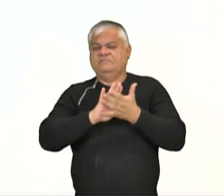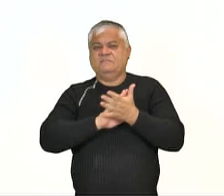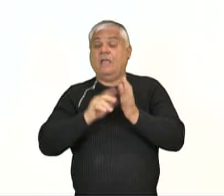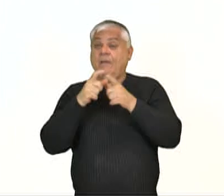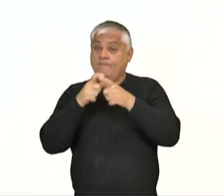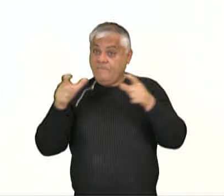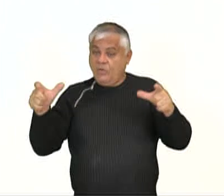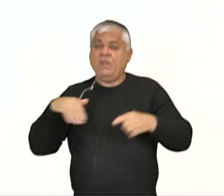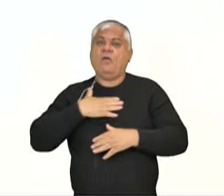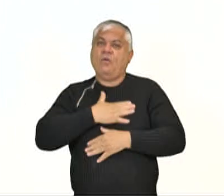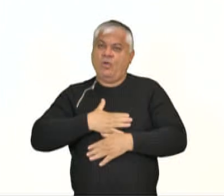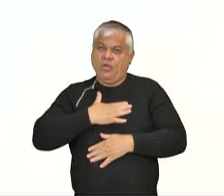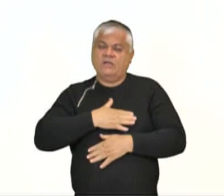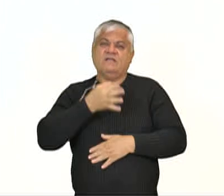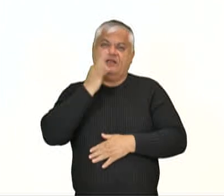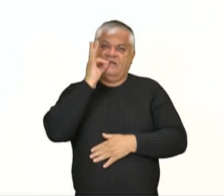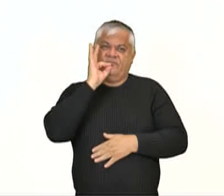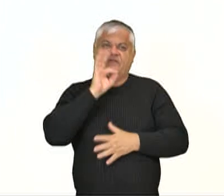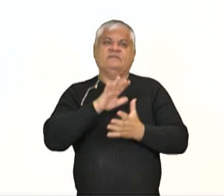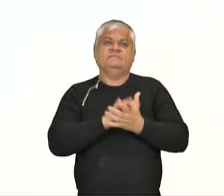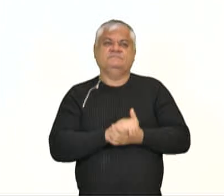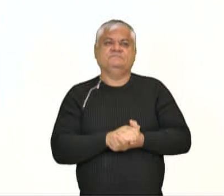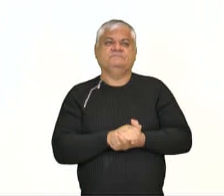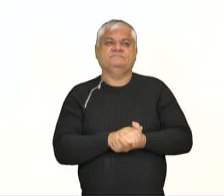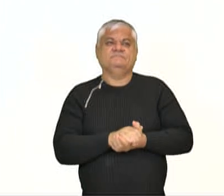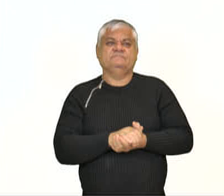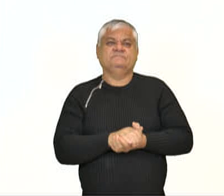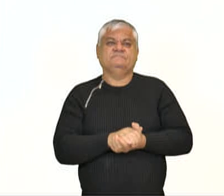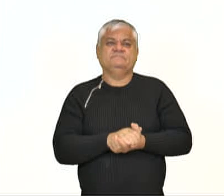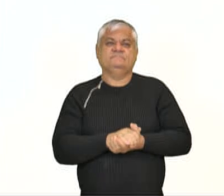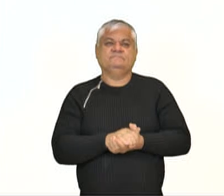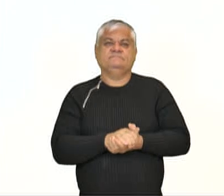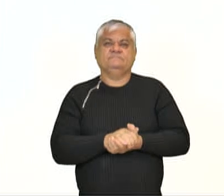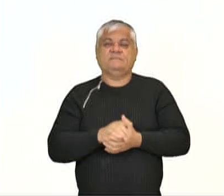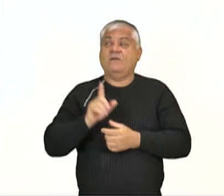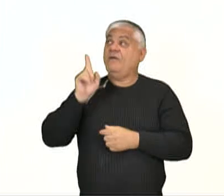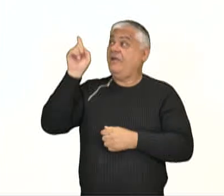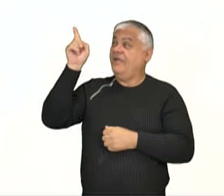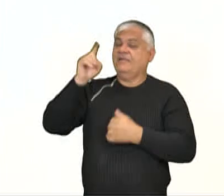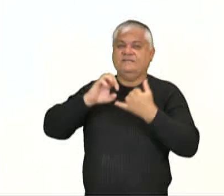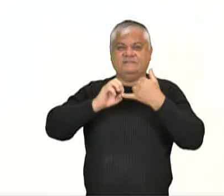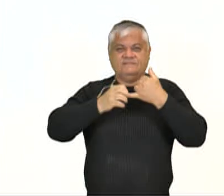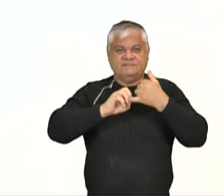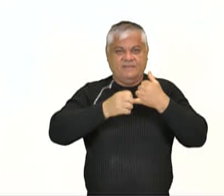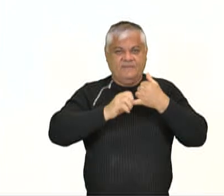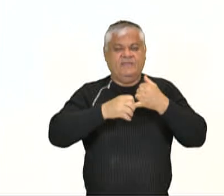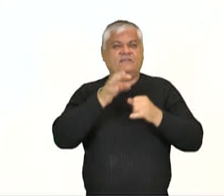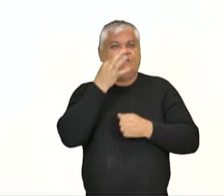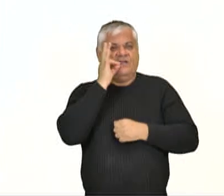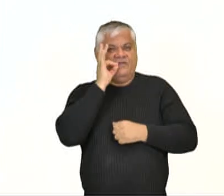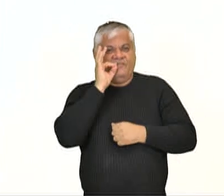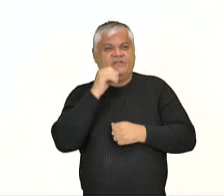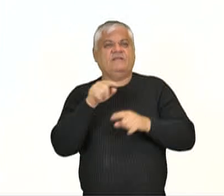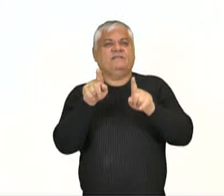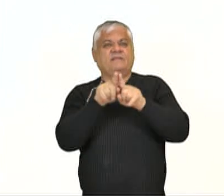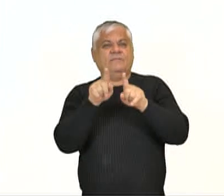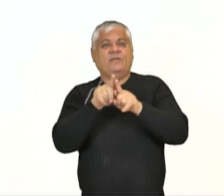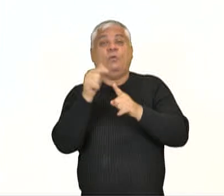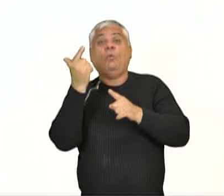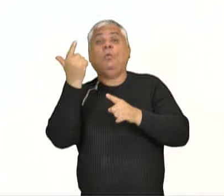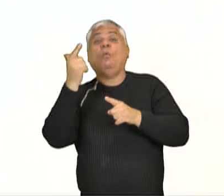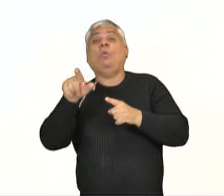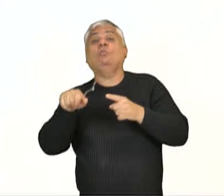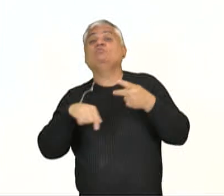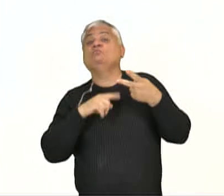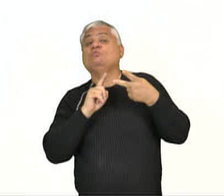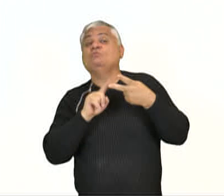pessoas consomem muito café. Muito bem, então está aqui uma semente, né, do cafeeiro e também uma outra